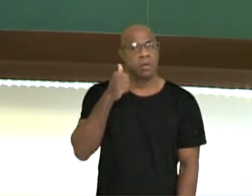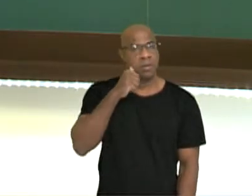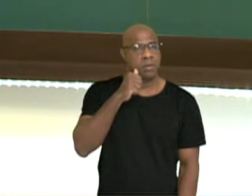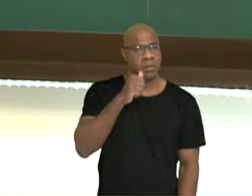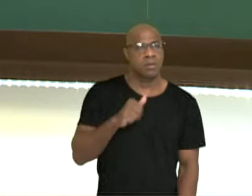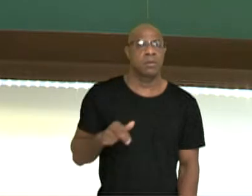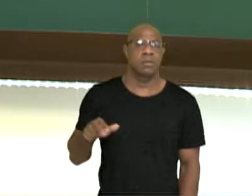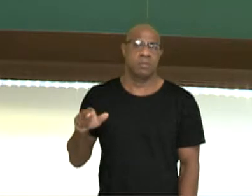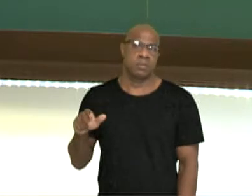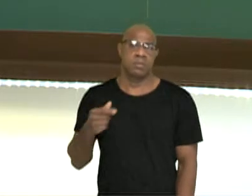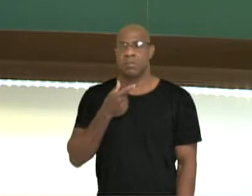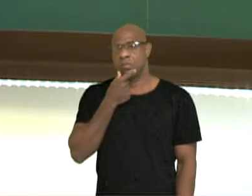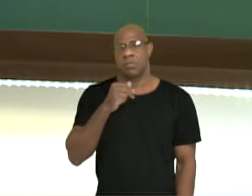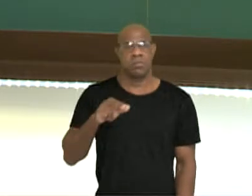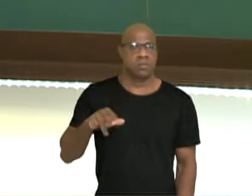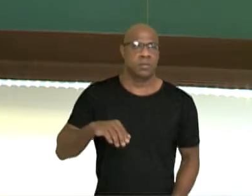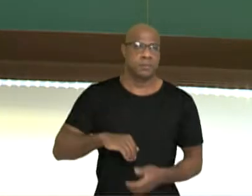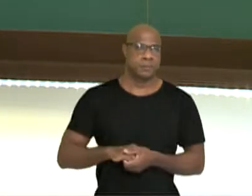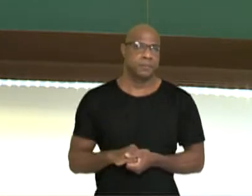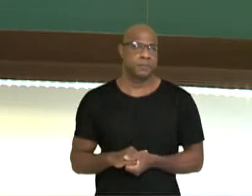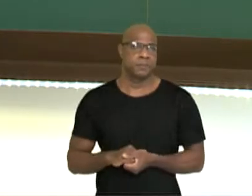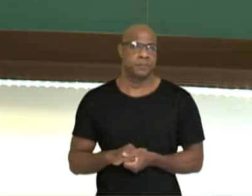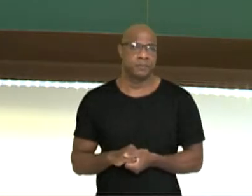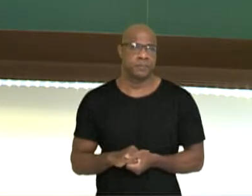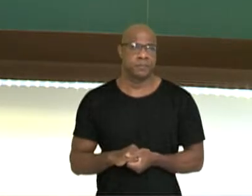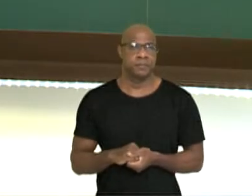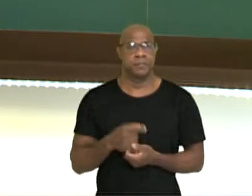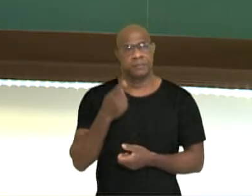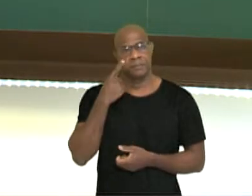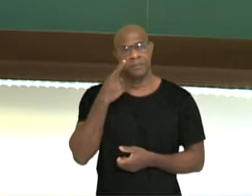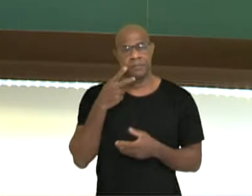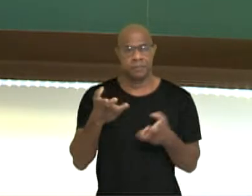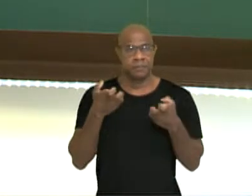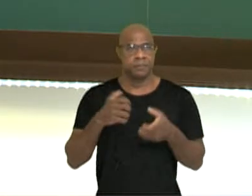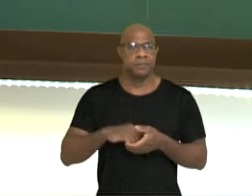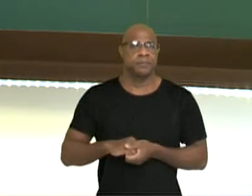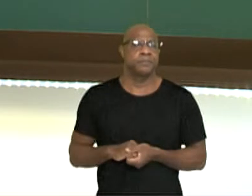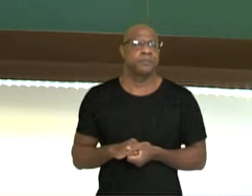são twins. O que será que são twins? Vamos observar? Vamos lá.